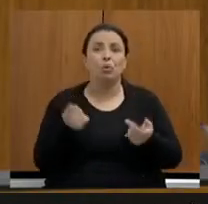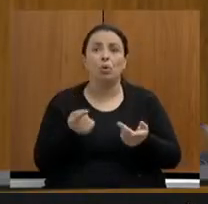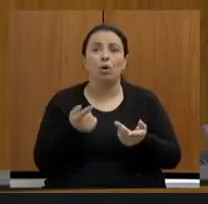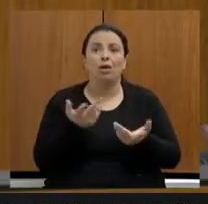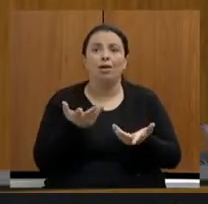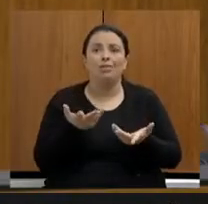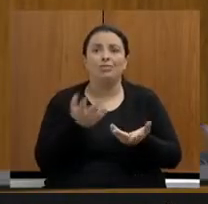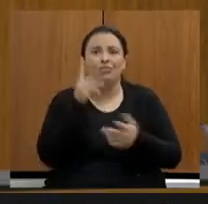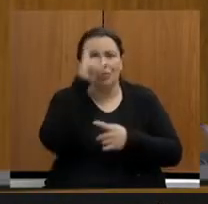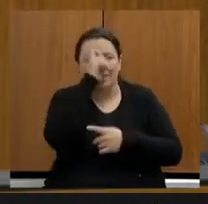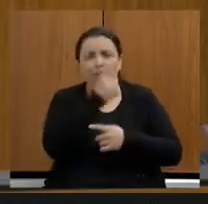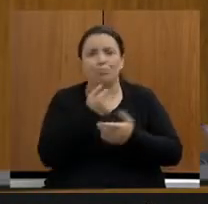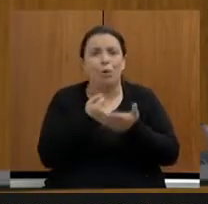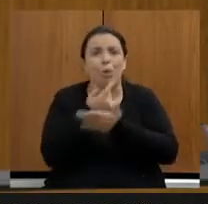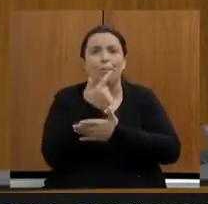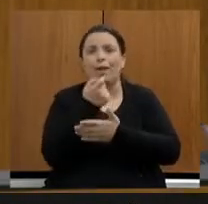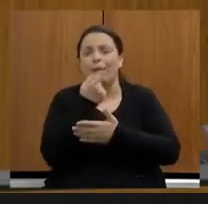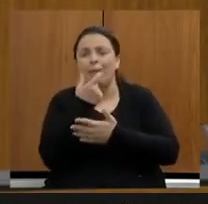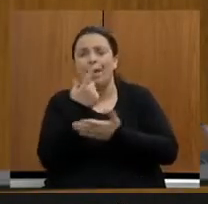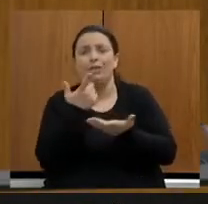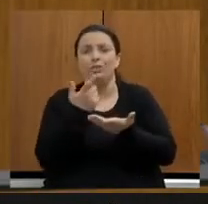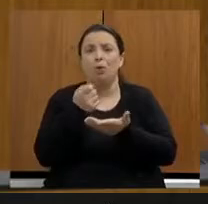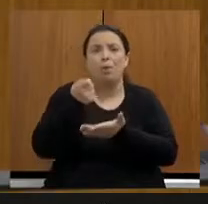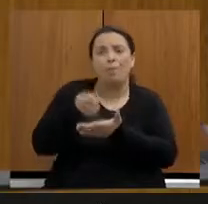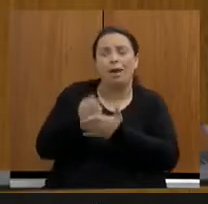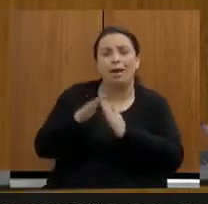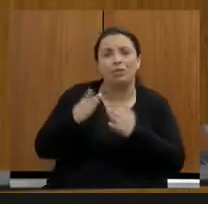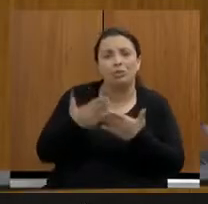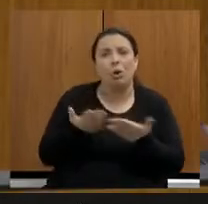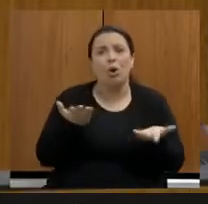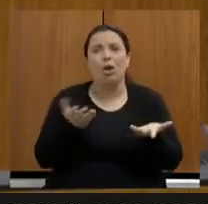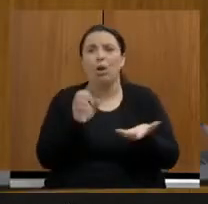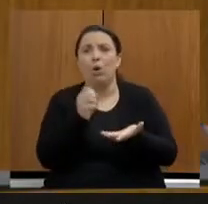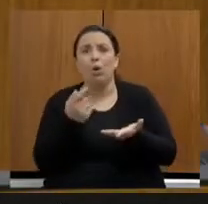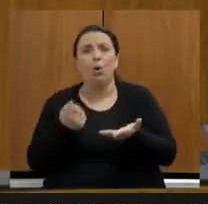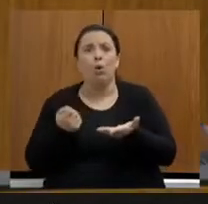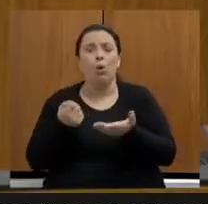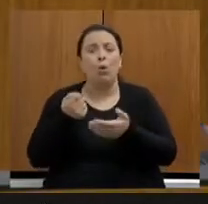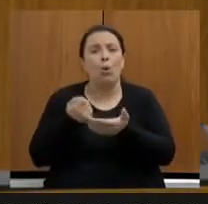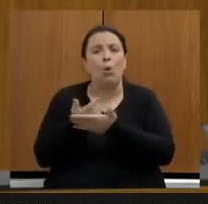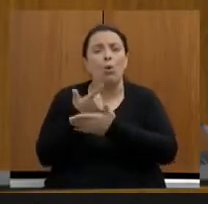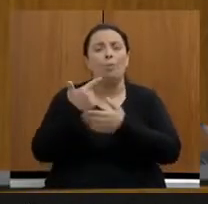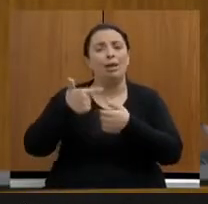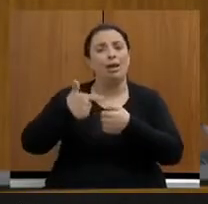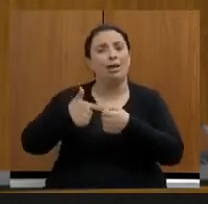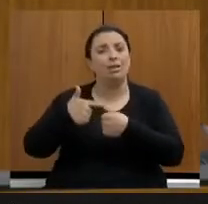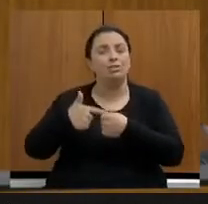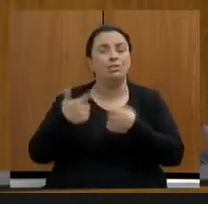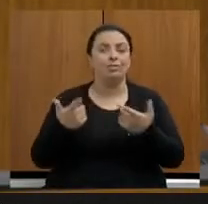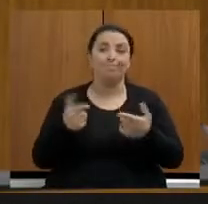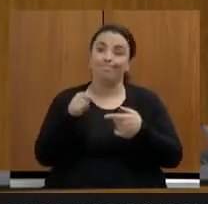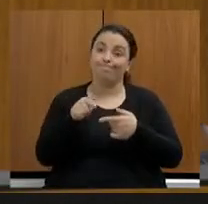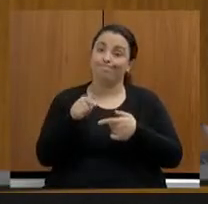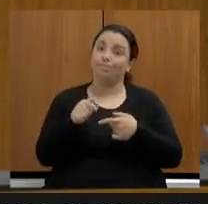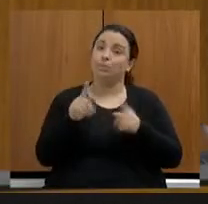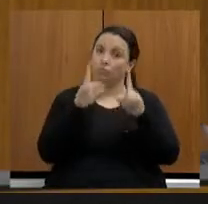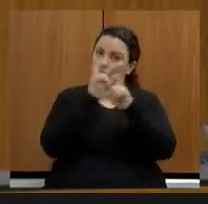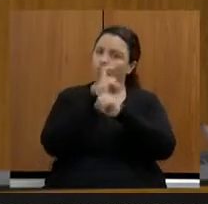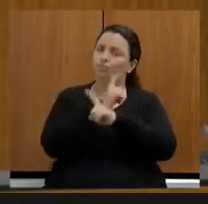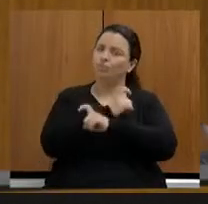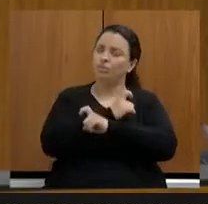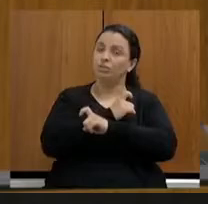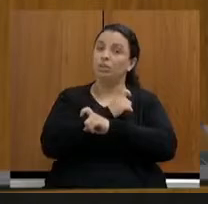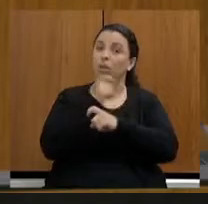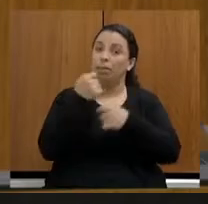comida ou pagar escolas para os filhos ou comprar gasolina para ir para o trabalho então nós estamos falando de uma estação